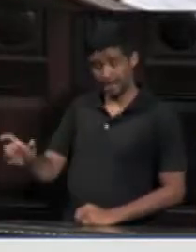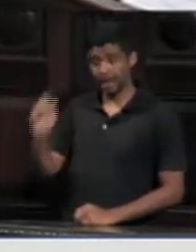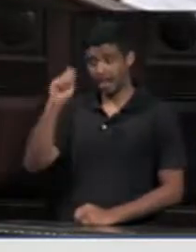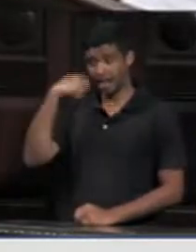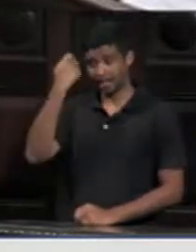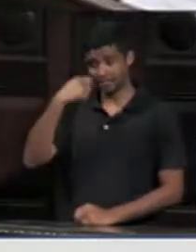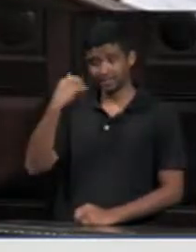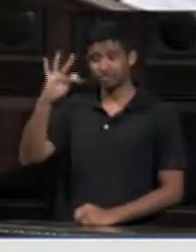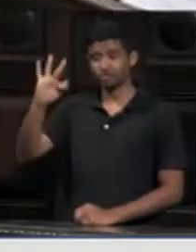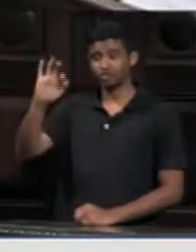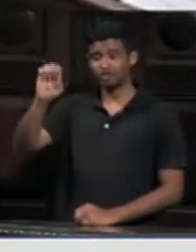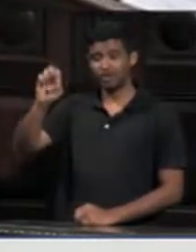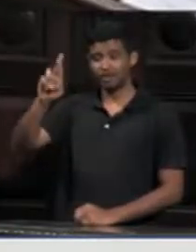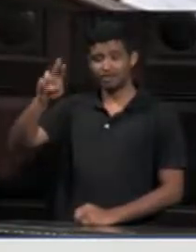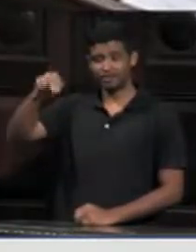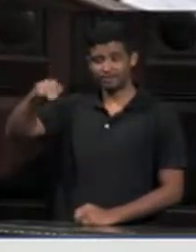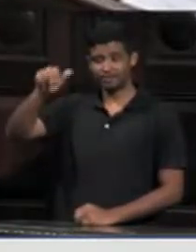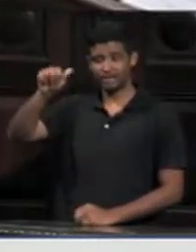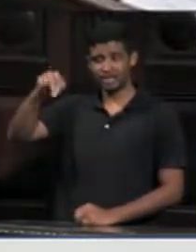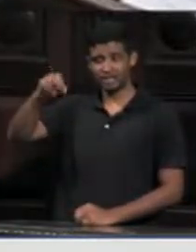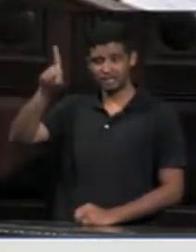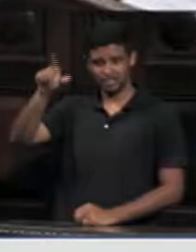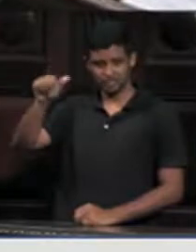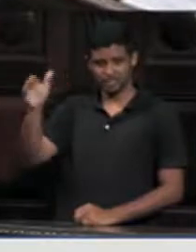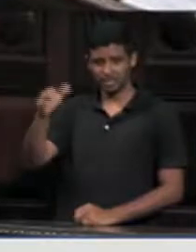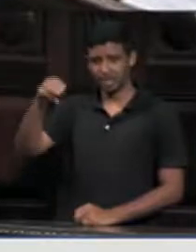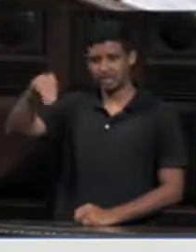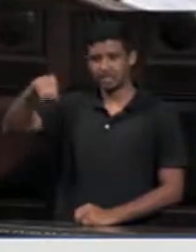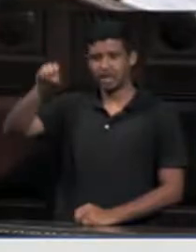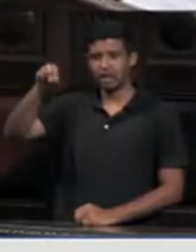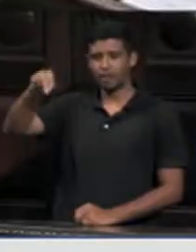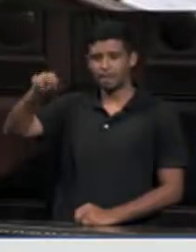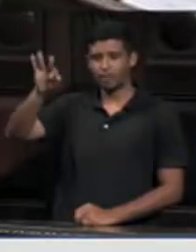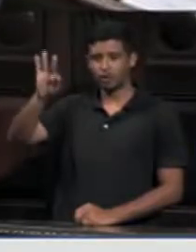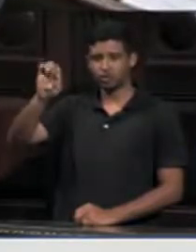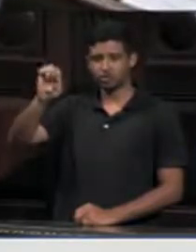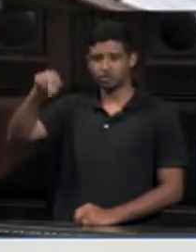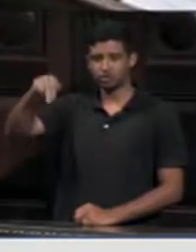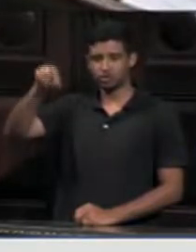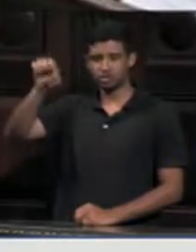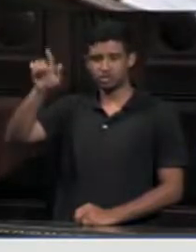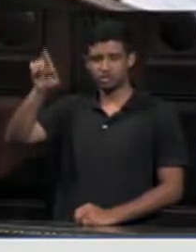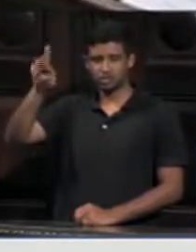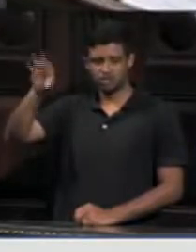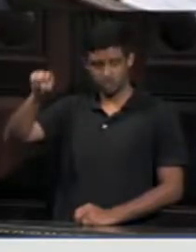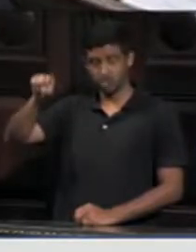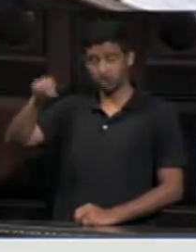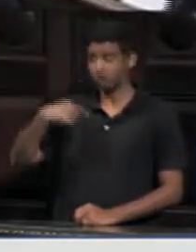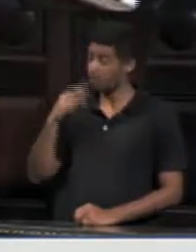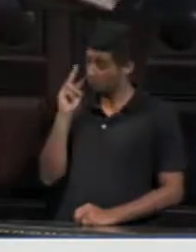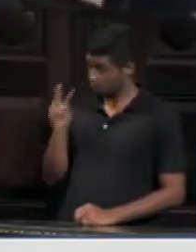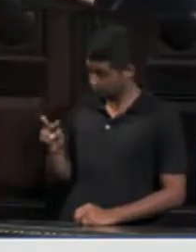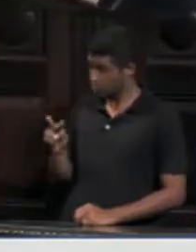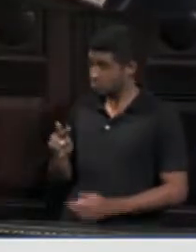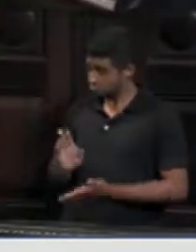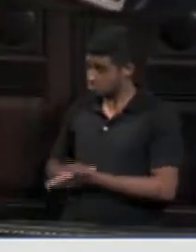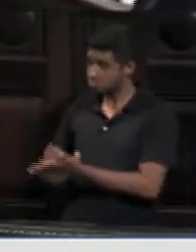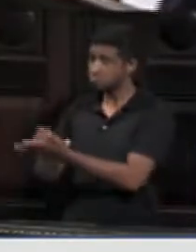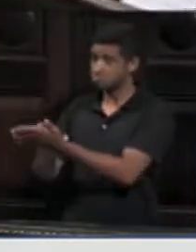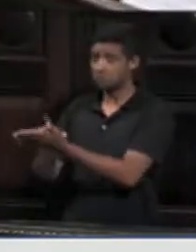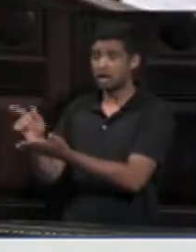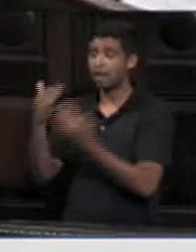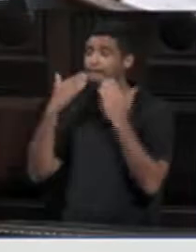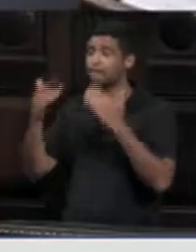Montenegro, a quem homenageei não só com a medalha Tiradentes, mas também com uma iniciativa dando